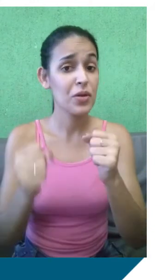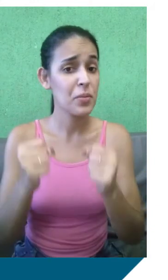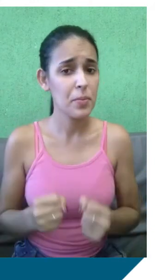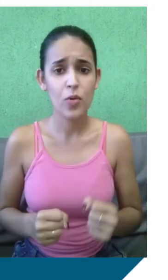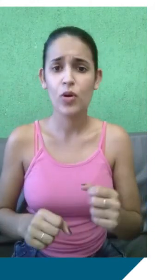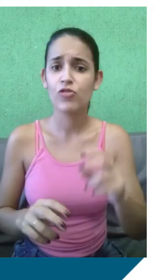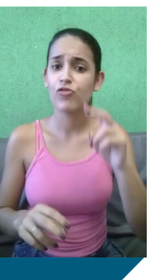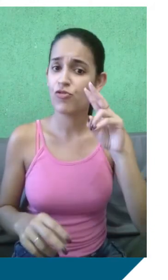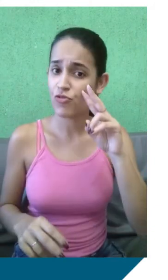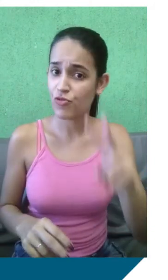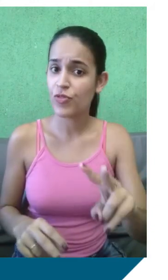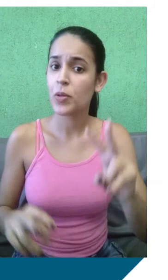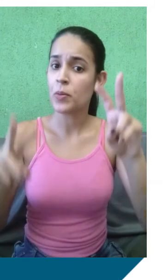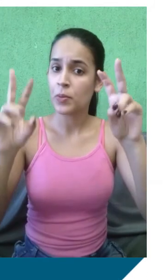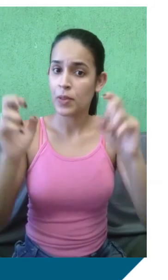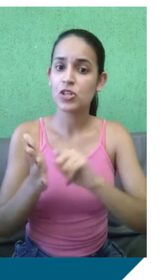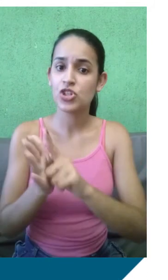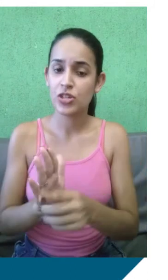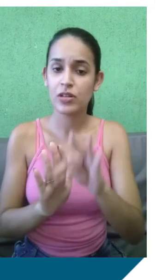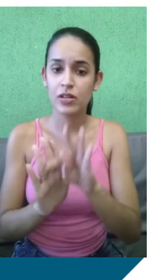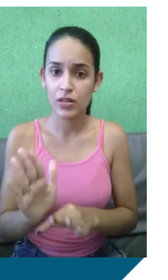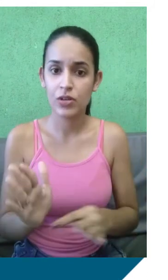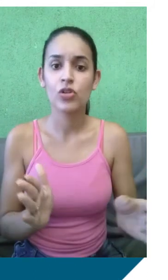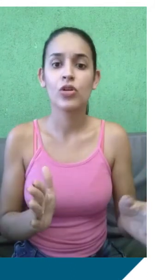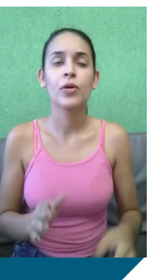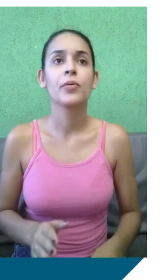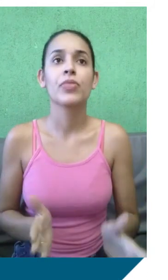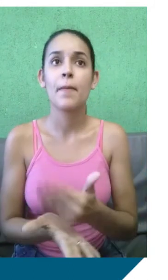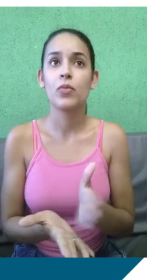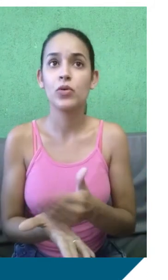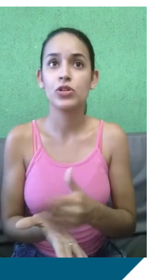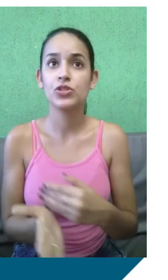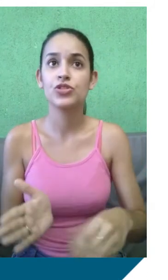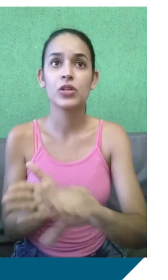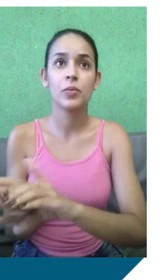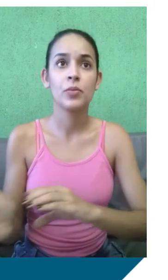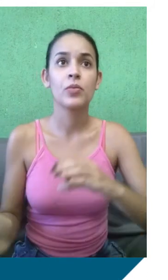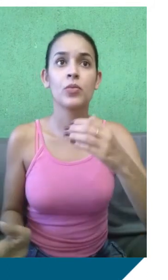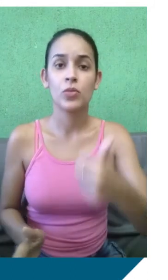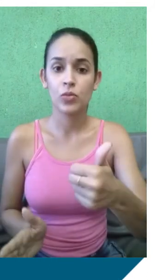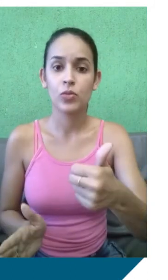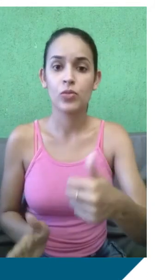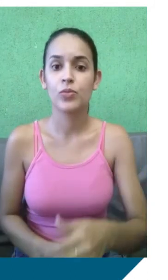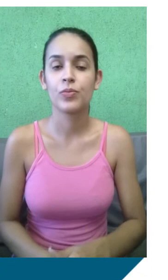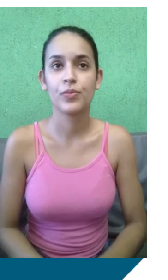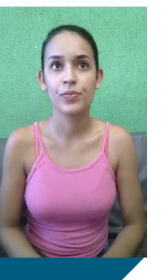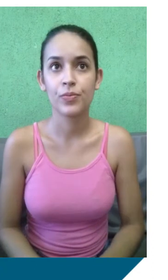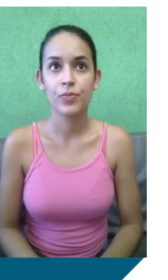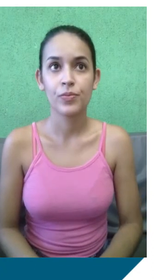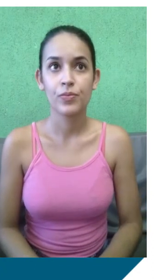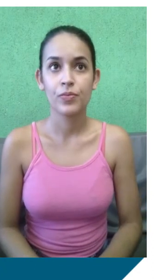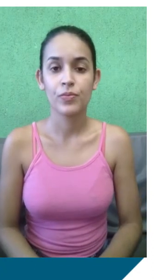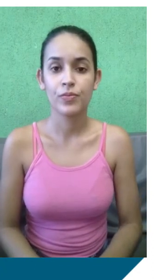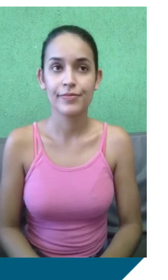textuais pode ser revisto no capítulo 1 do módulo 1 da apostila e também no vídeo da semana 9, nesse mesmo